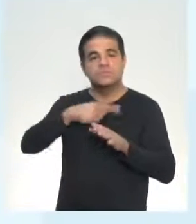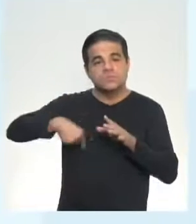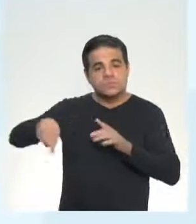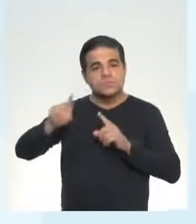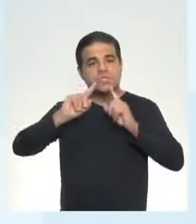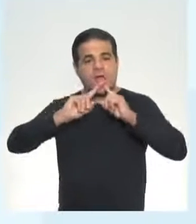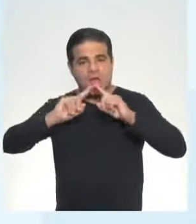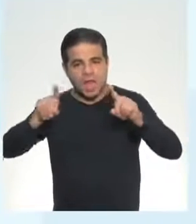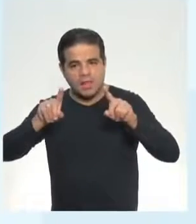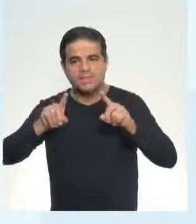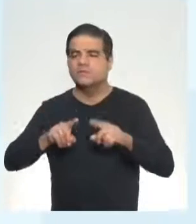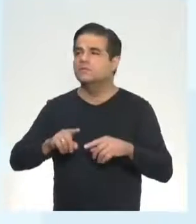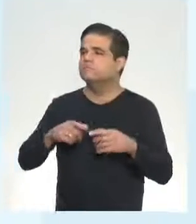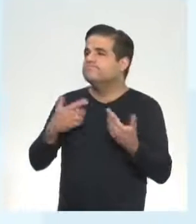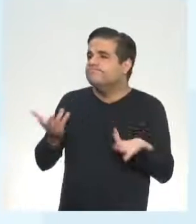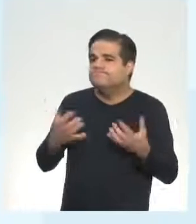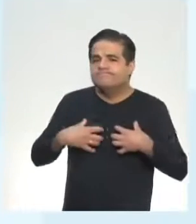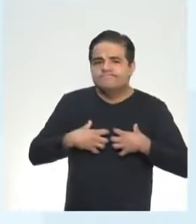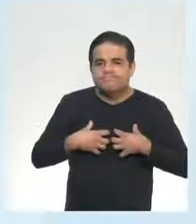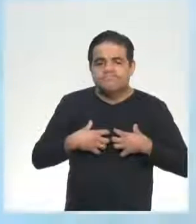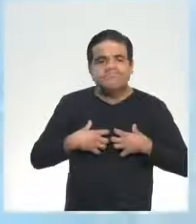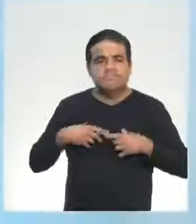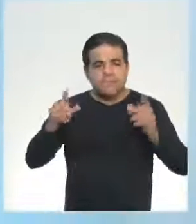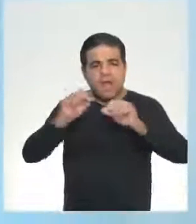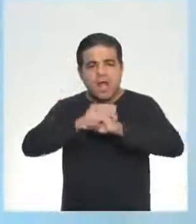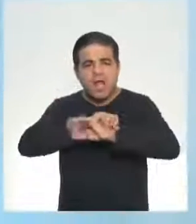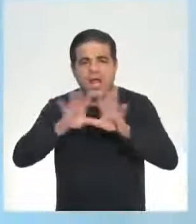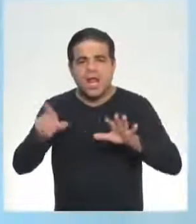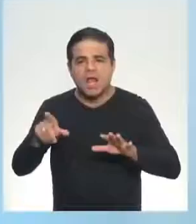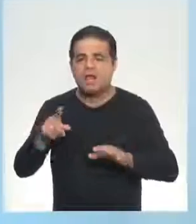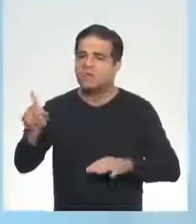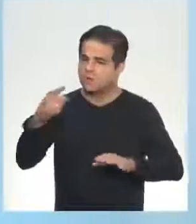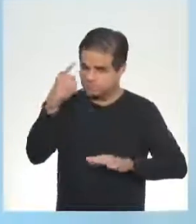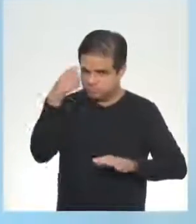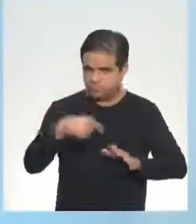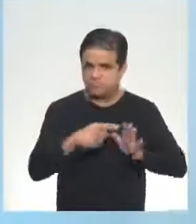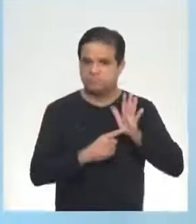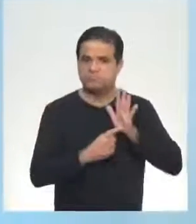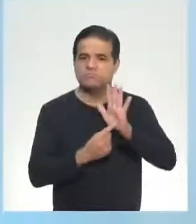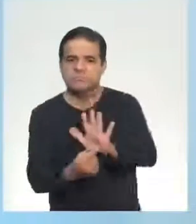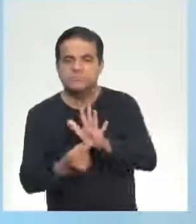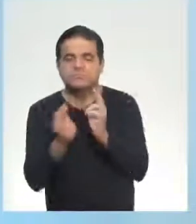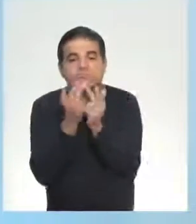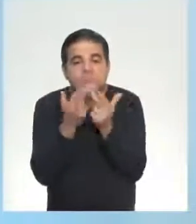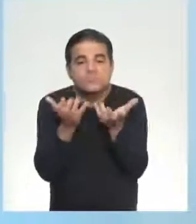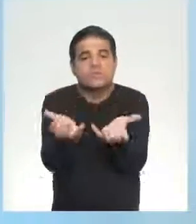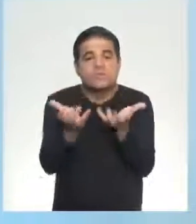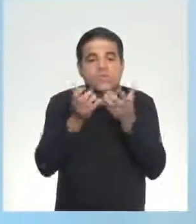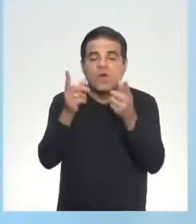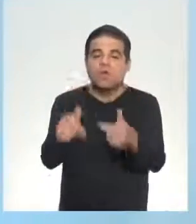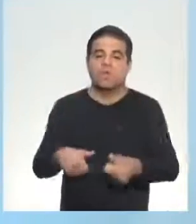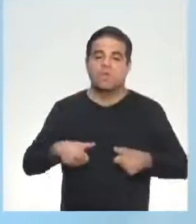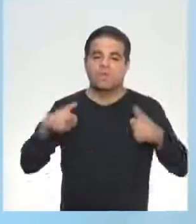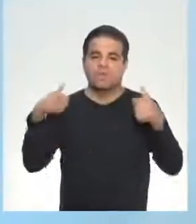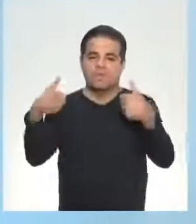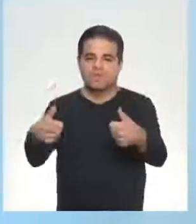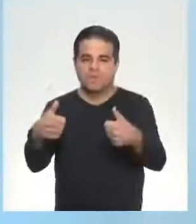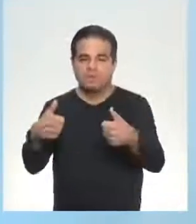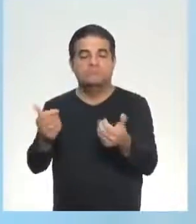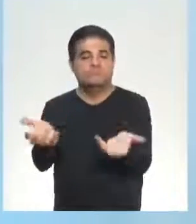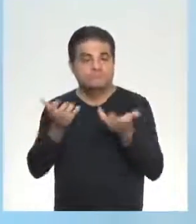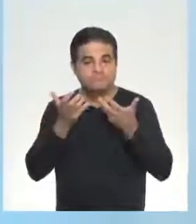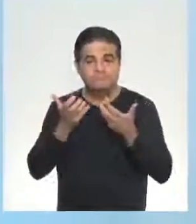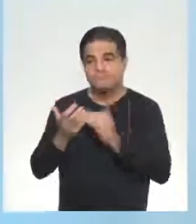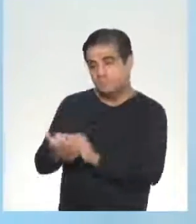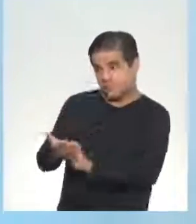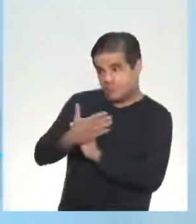uma reclamação, mesmo que esteja de forma implícita, né, eu mostro algo que eu queira que melhore. Que eu quero que melhore. Me